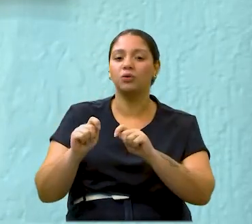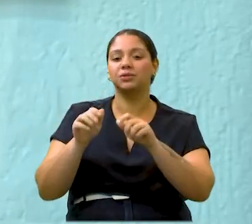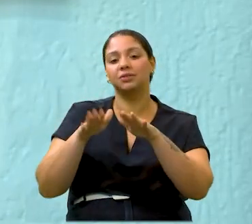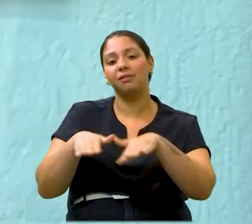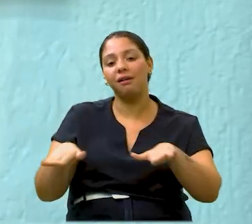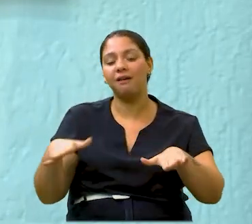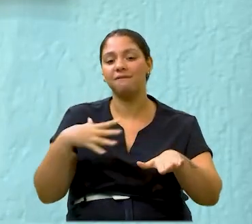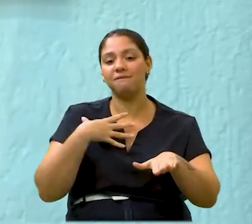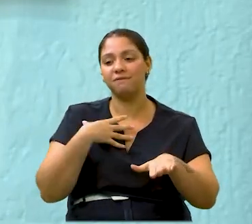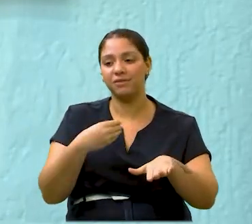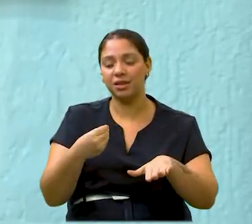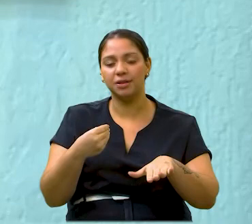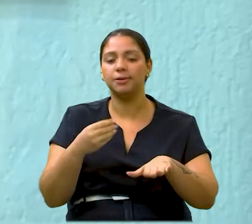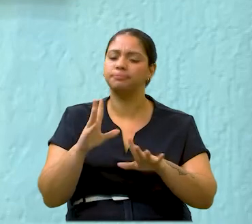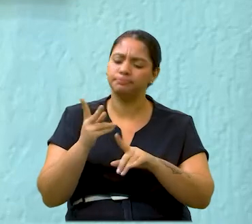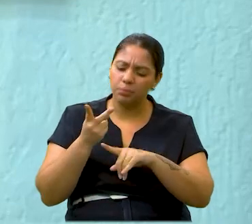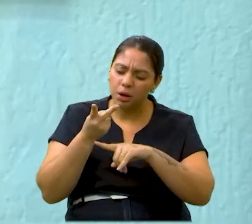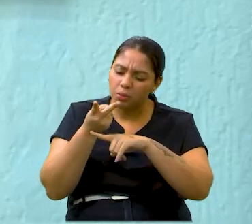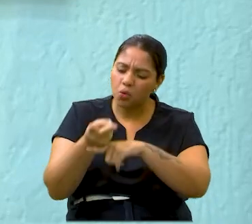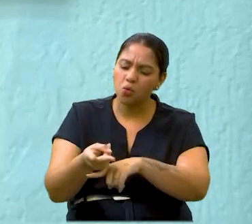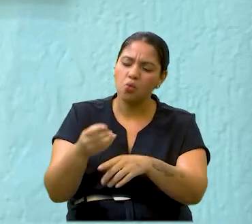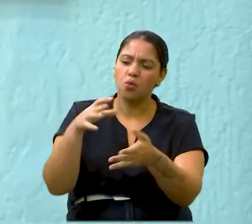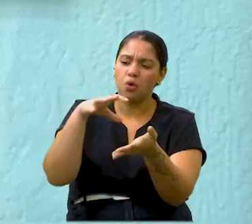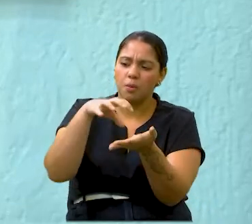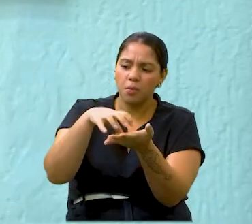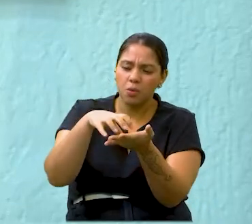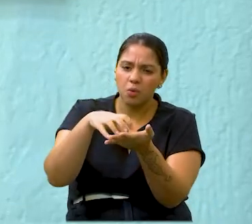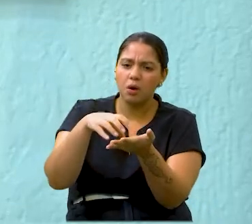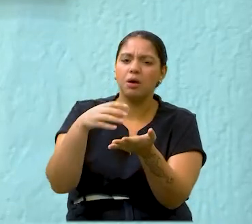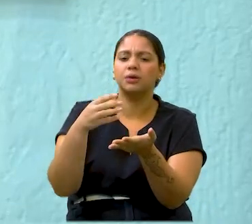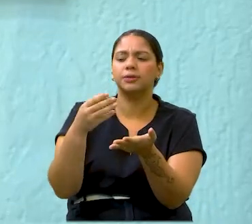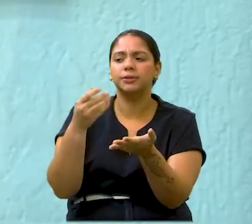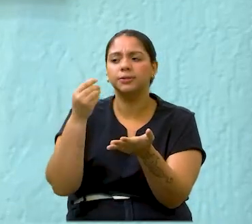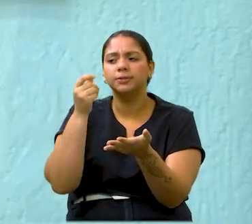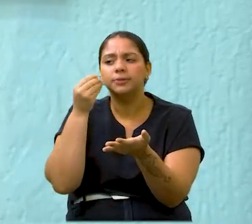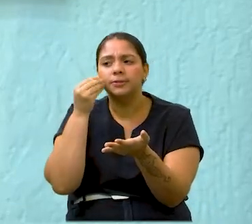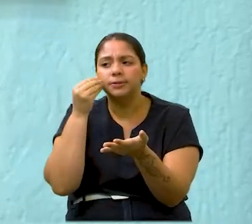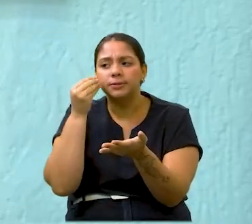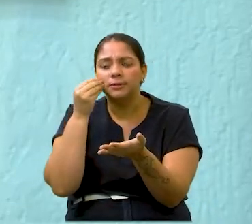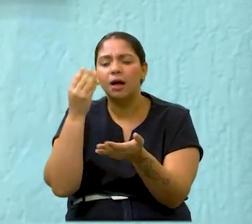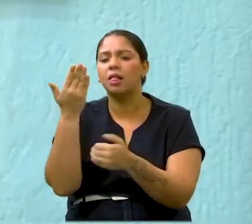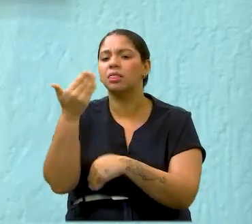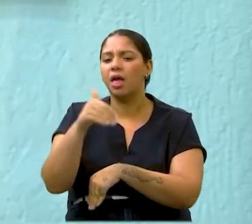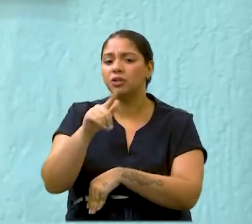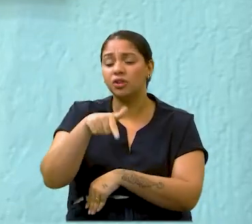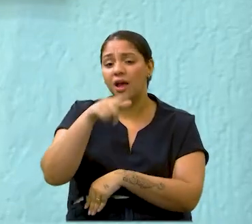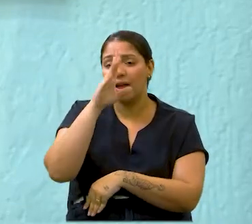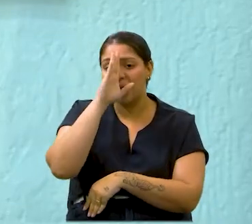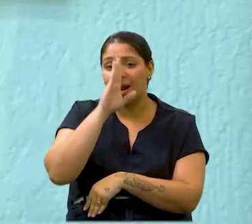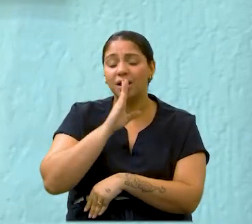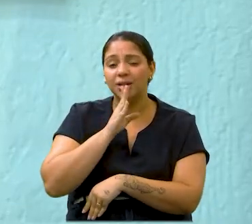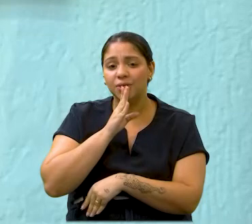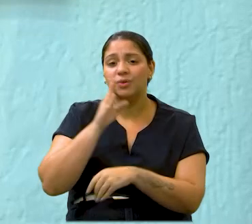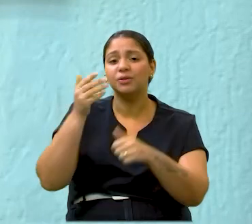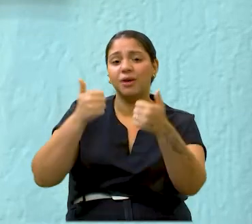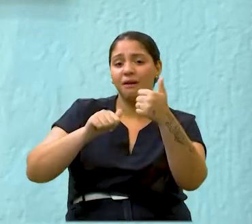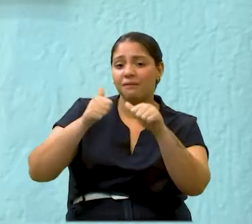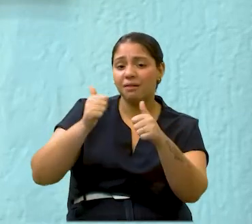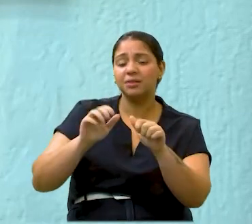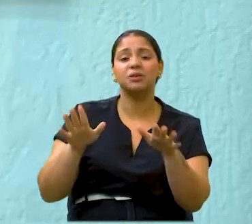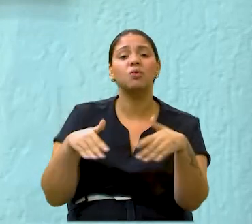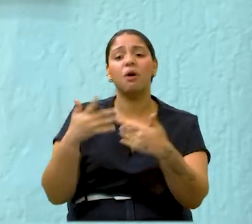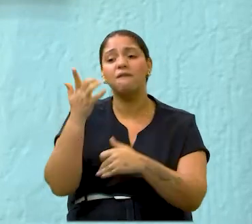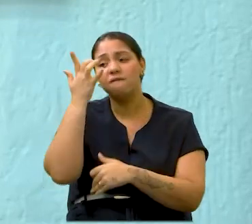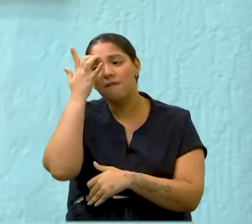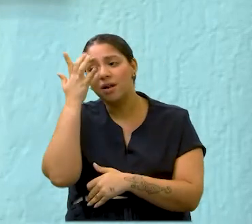do seu filho. Procure uma unidade, faça um teste diagnóstico, é gratuito, façam essa avaliação, vejam